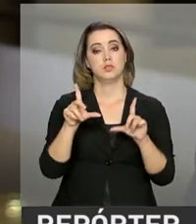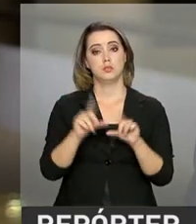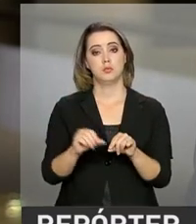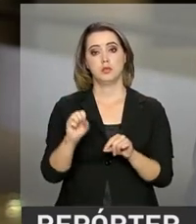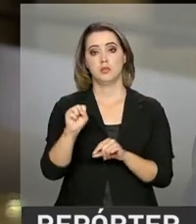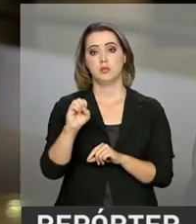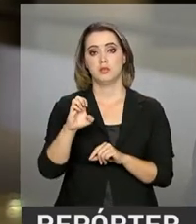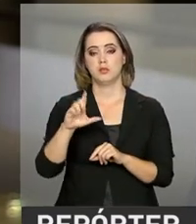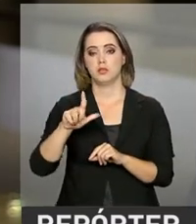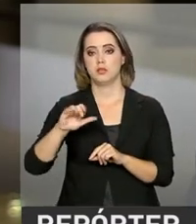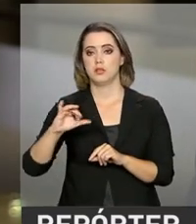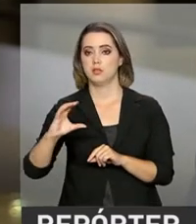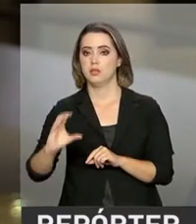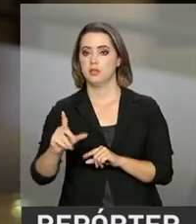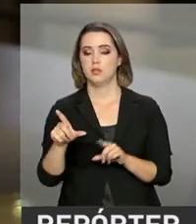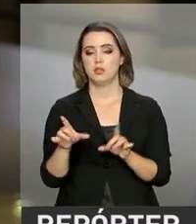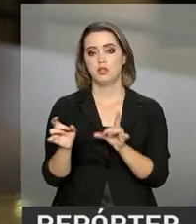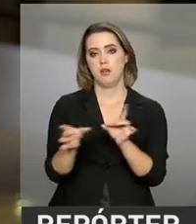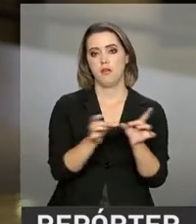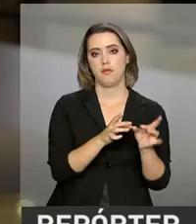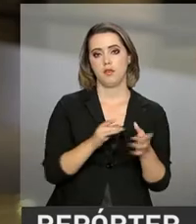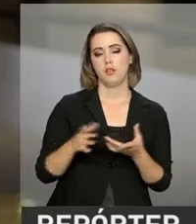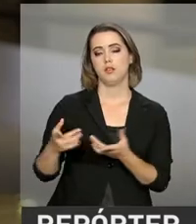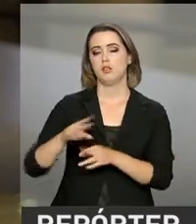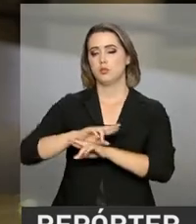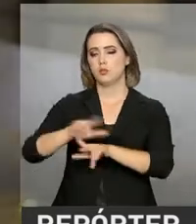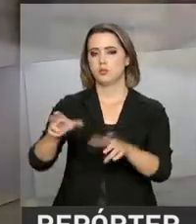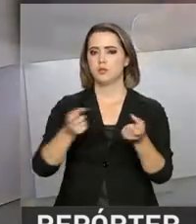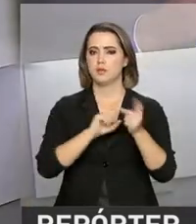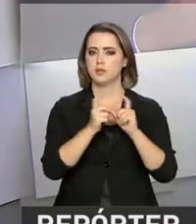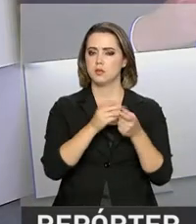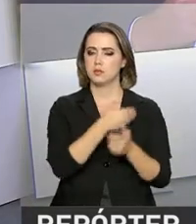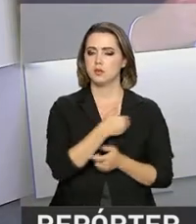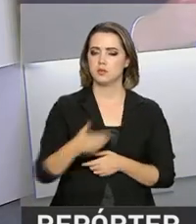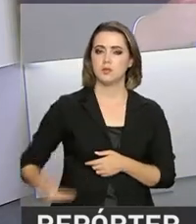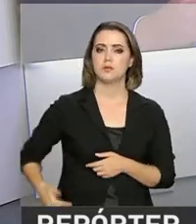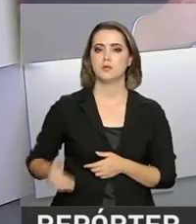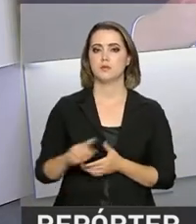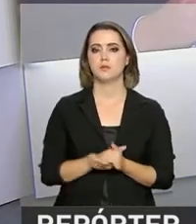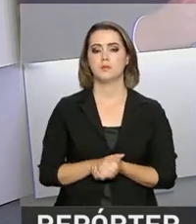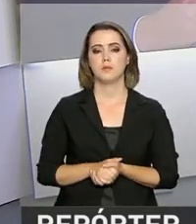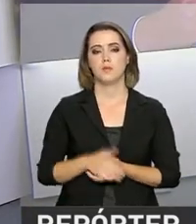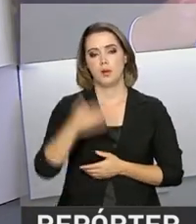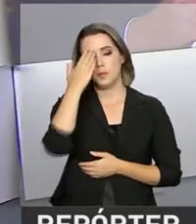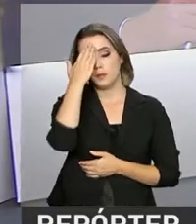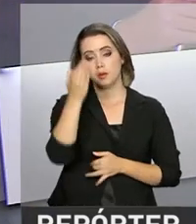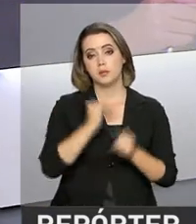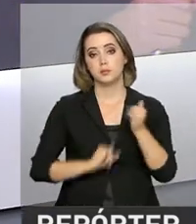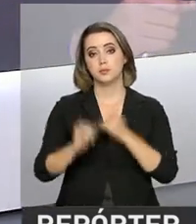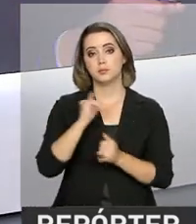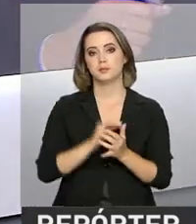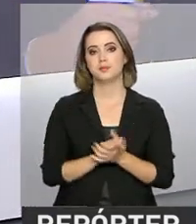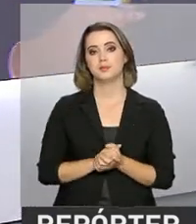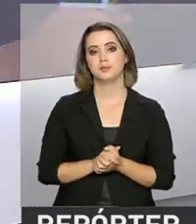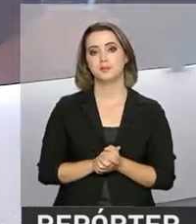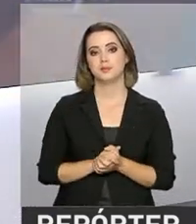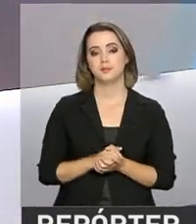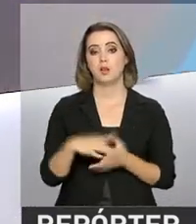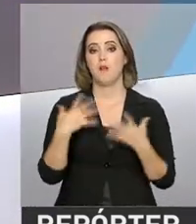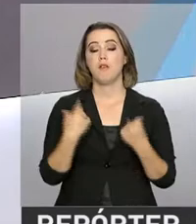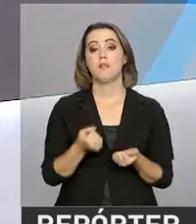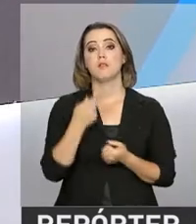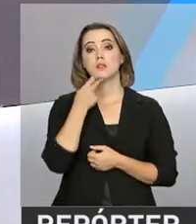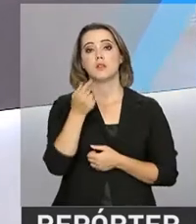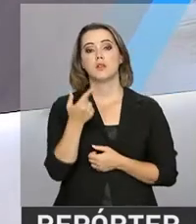as concessões de portos e aeroportos. Eu volto com você, Roberto. Muito bom, Ney. Obrigado pela sua participação. E nós vamos